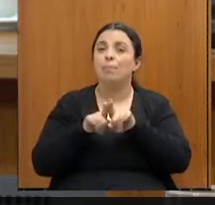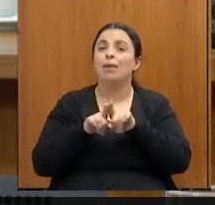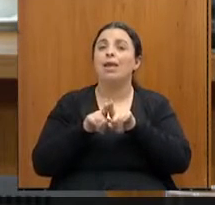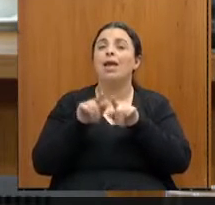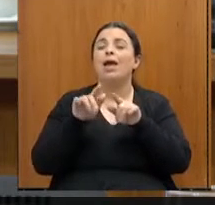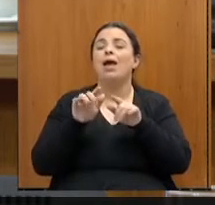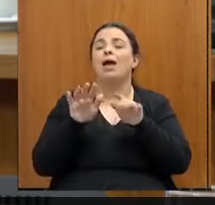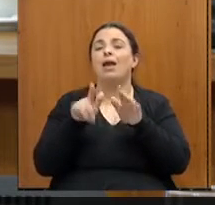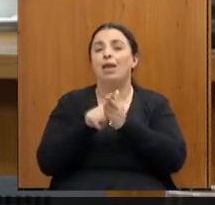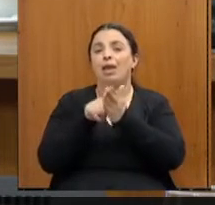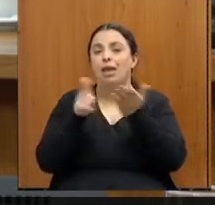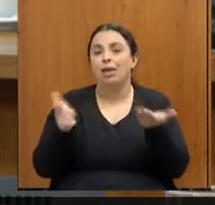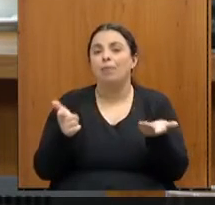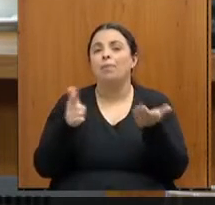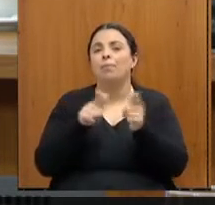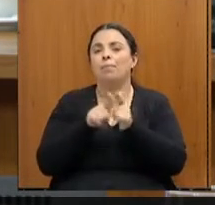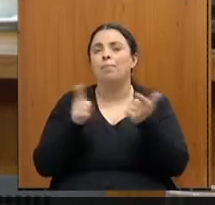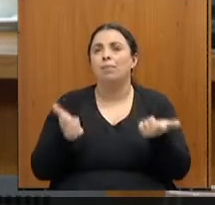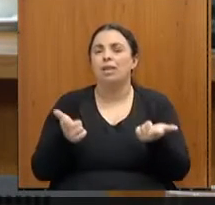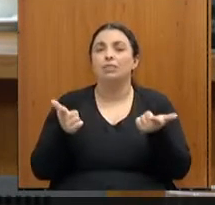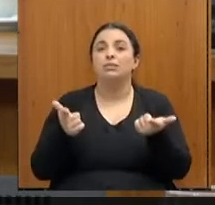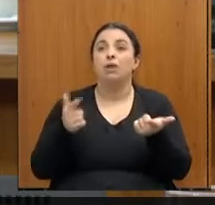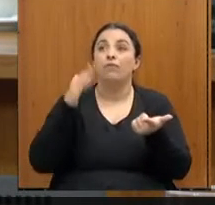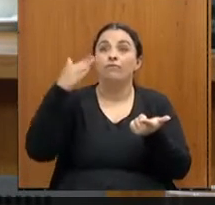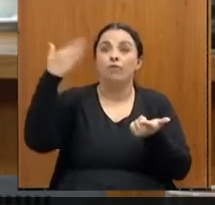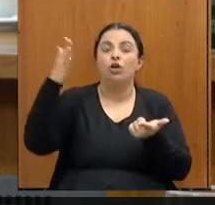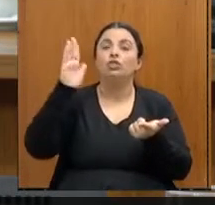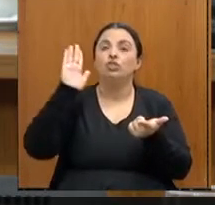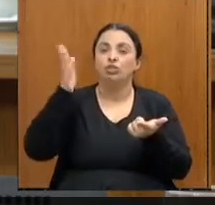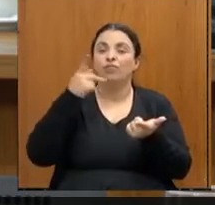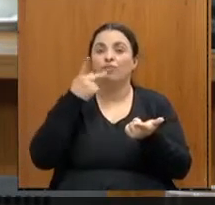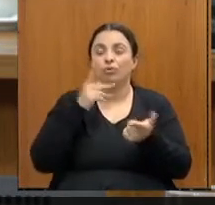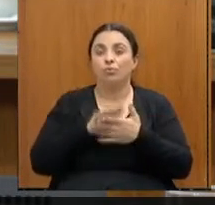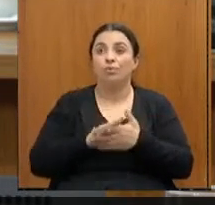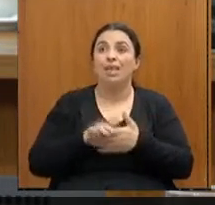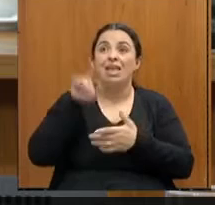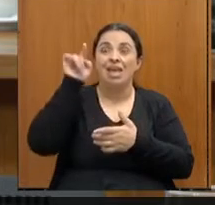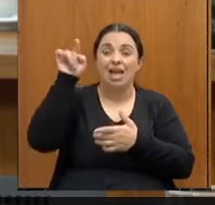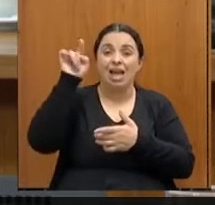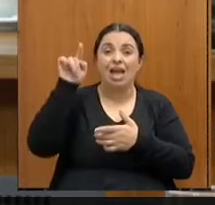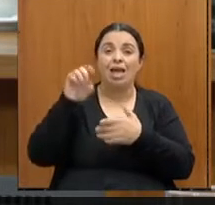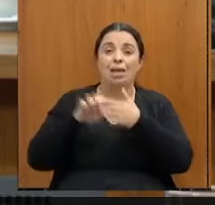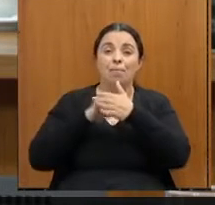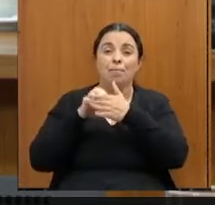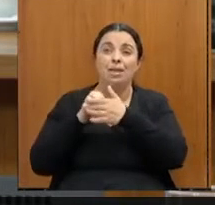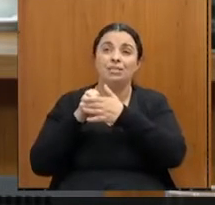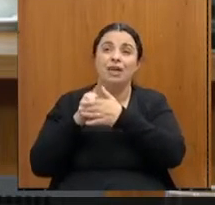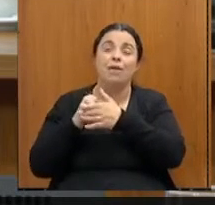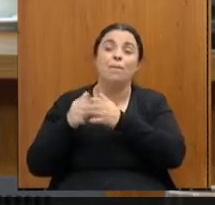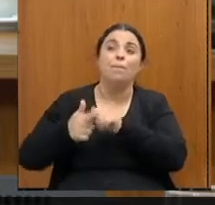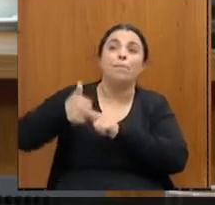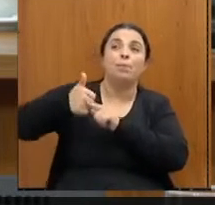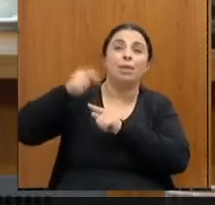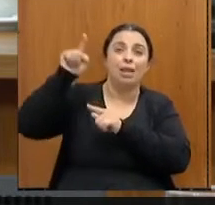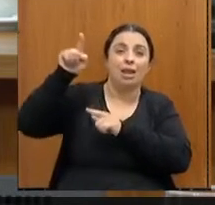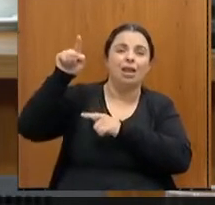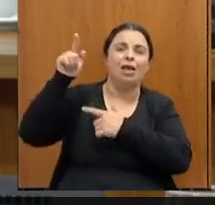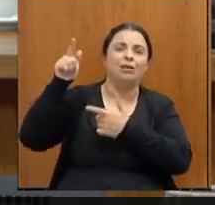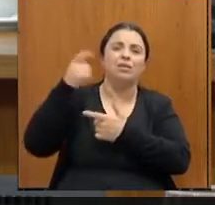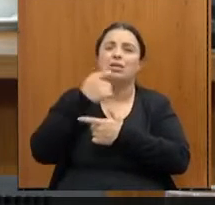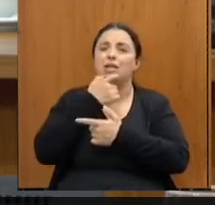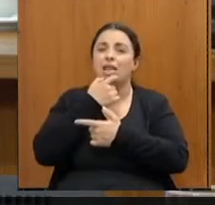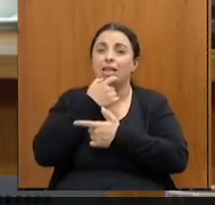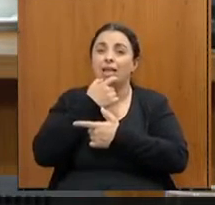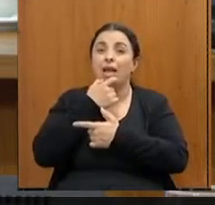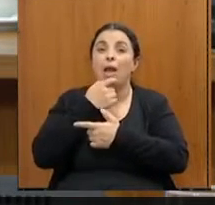fábrica ó fiz em lei ou na Inglaterra está pedindo falência está em processo falimentar e portanto